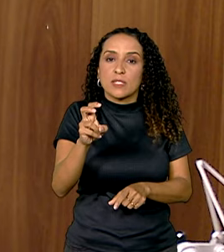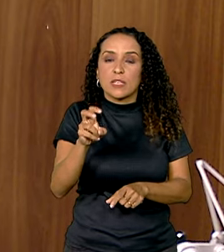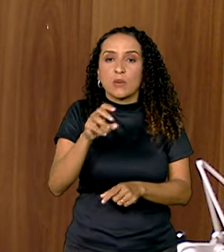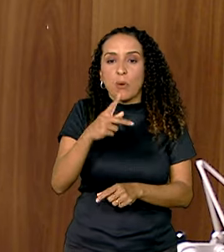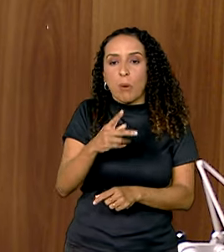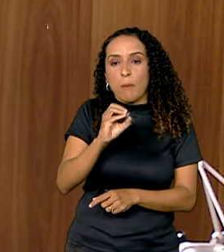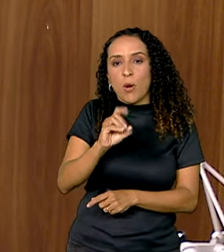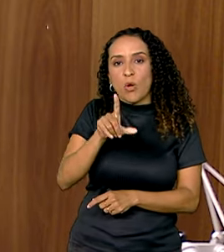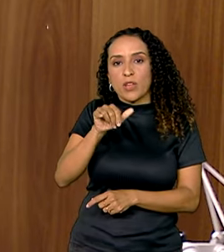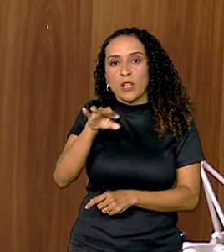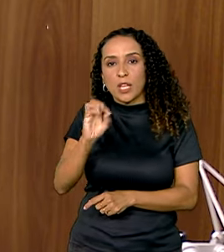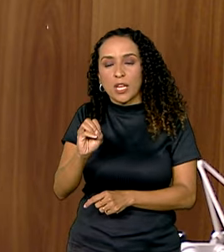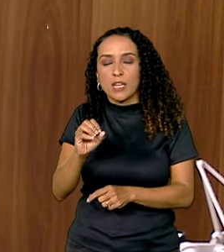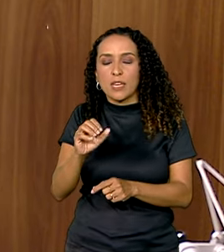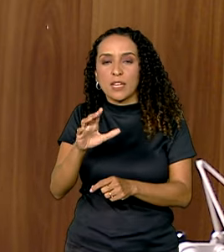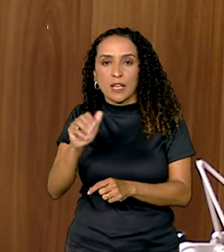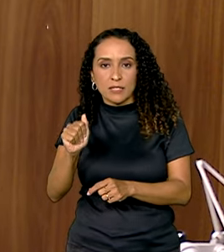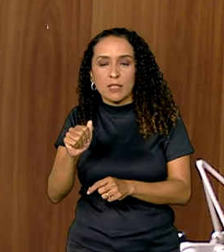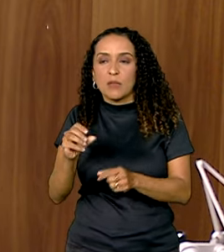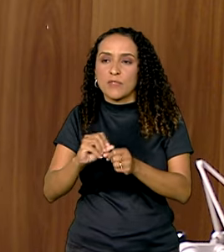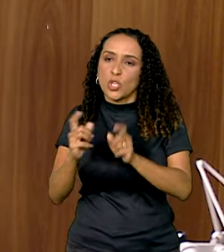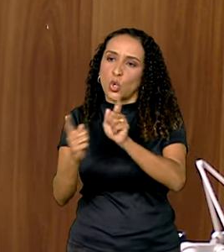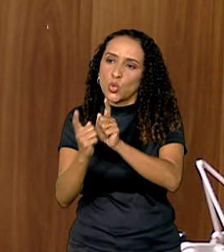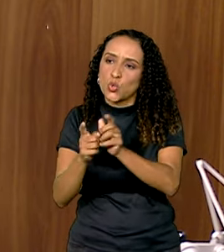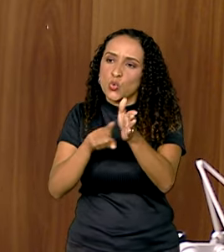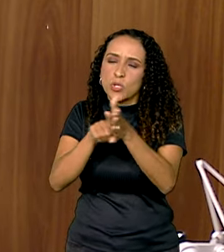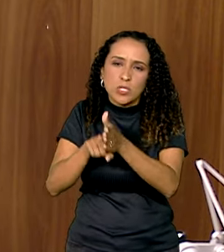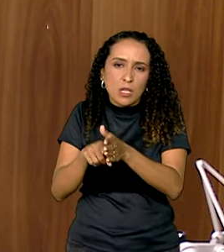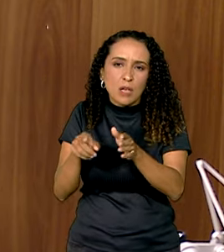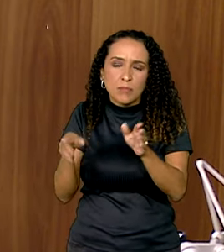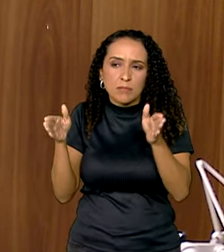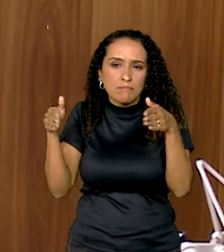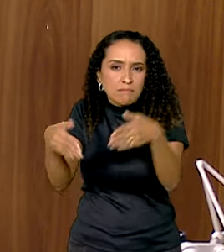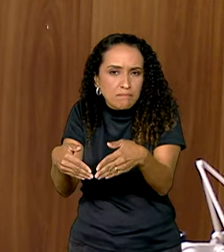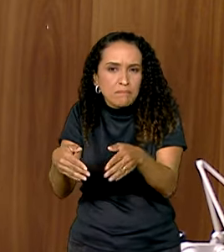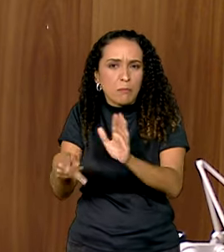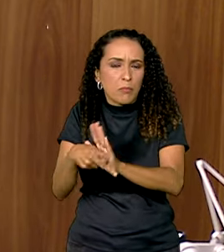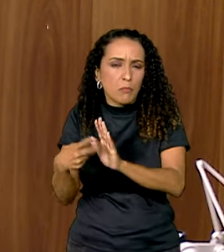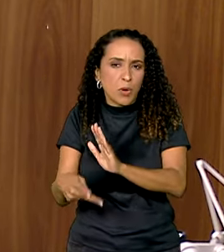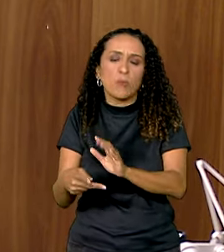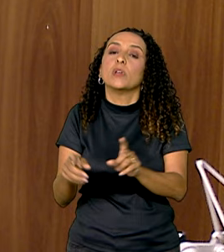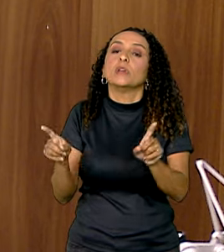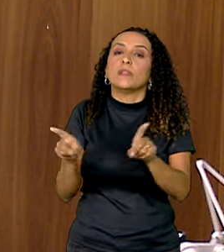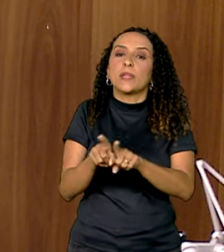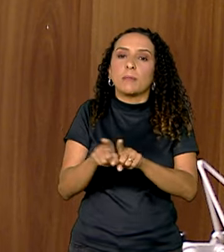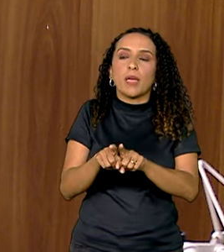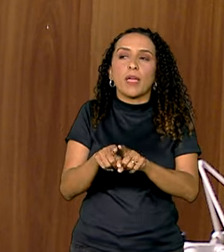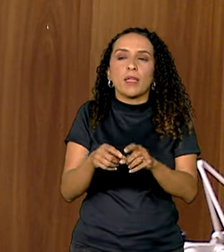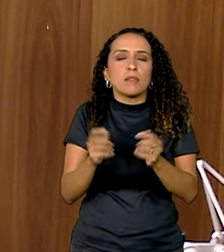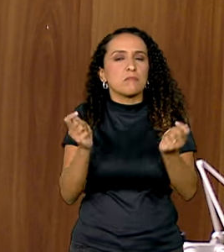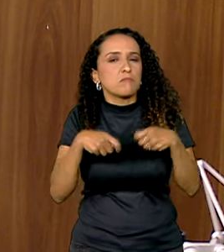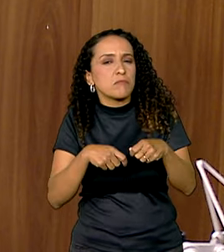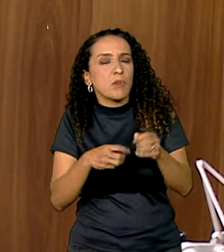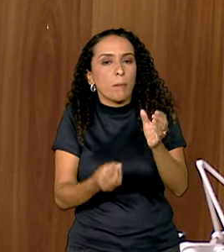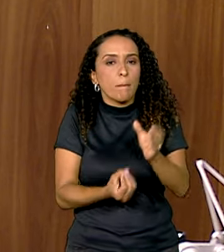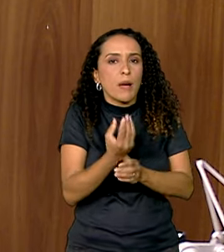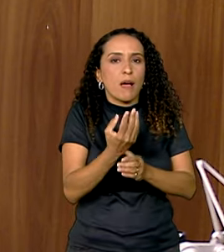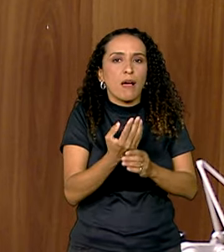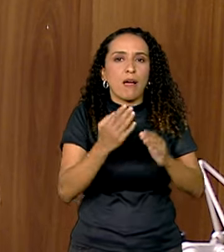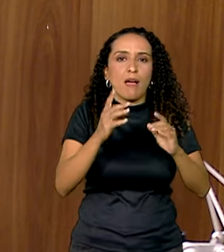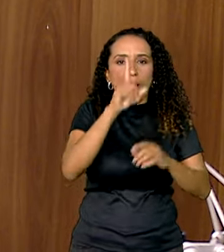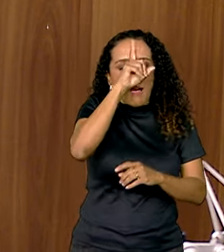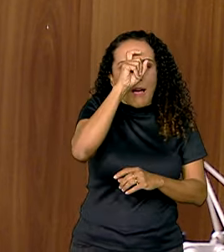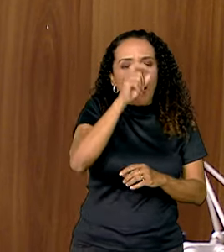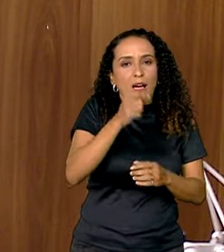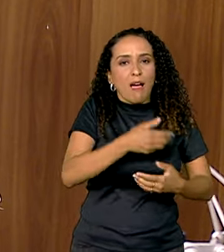são feitas consultas, não é, exames especializados, estão previstas também maternidades, casas de